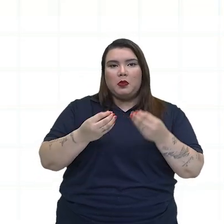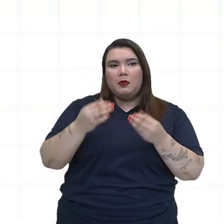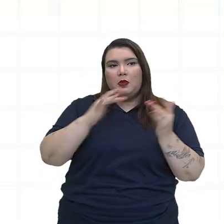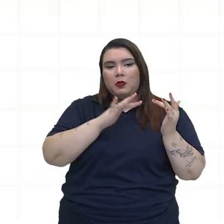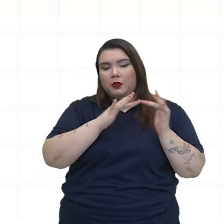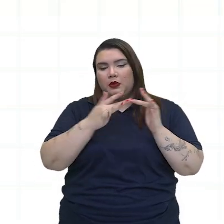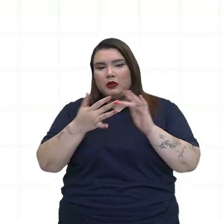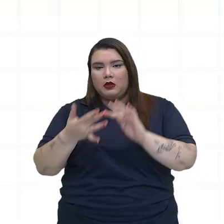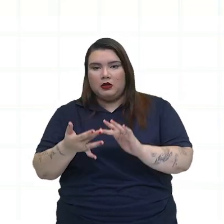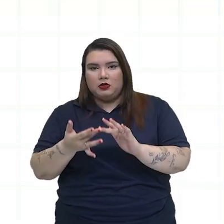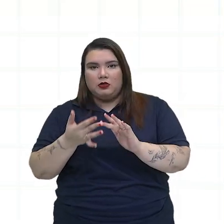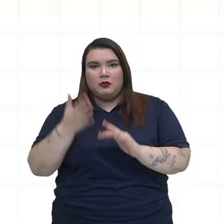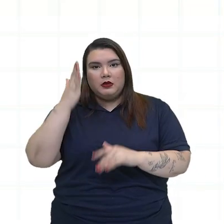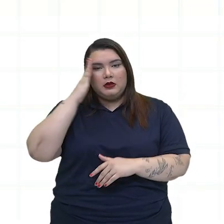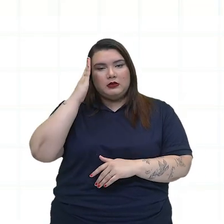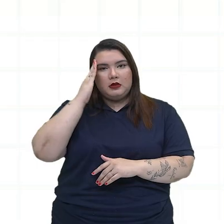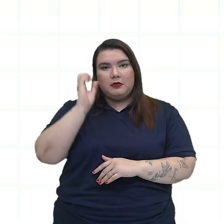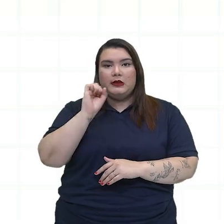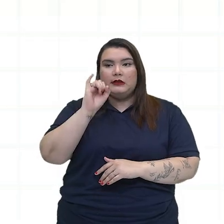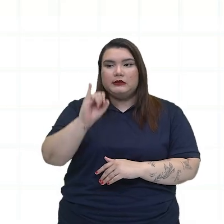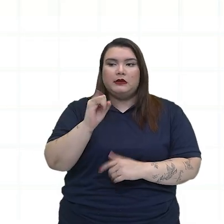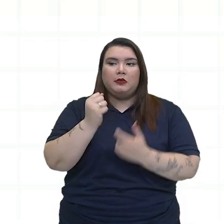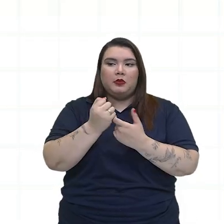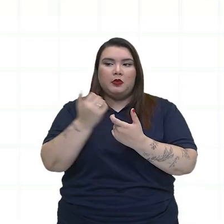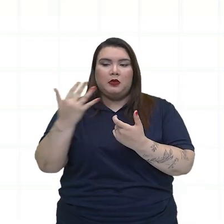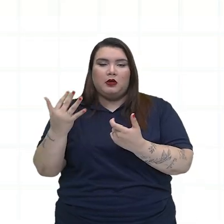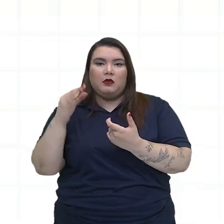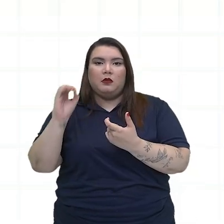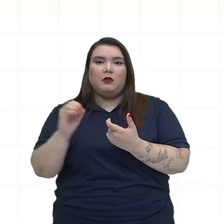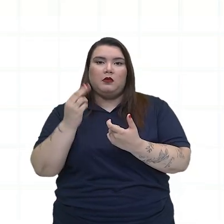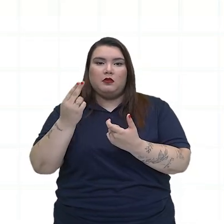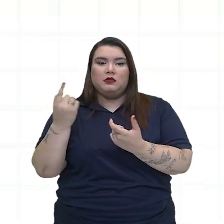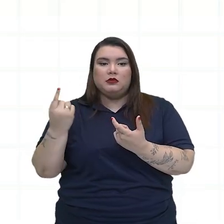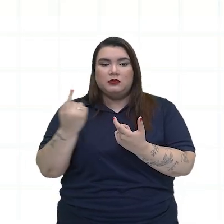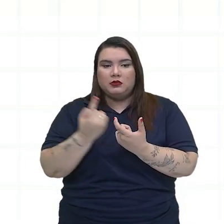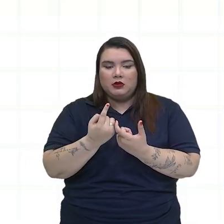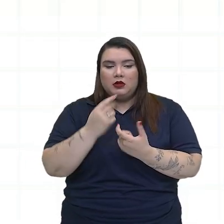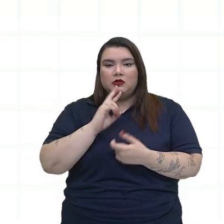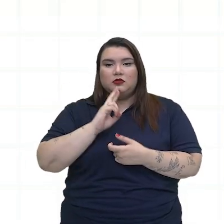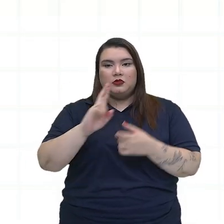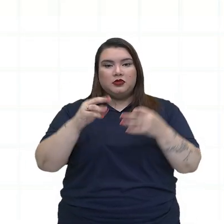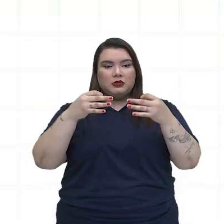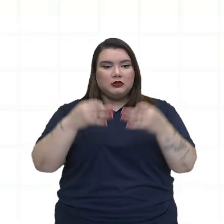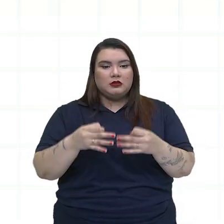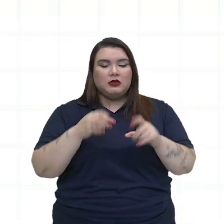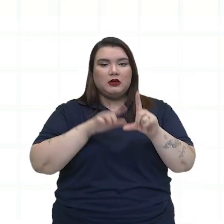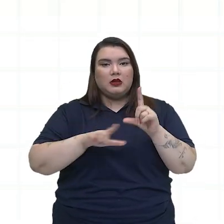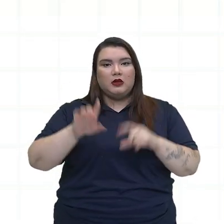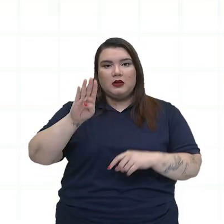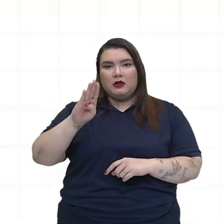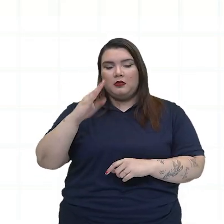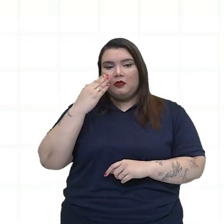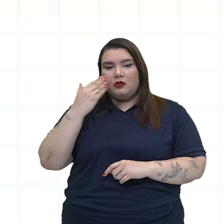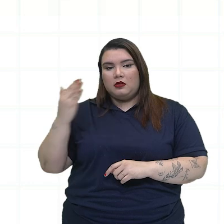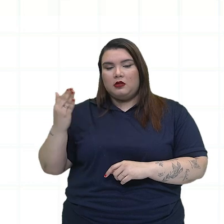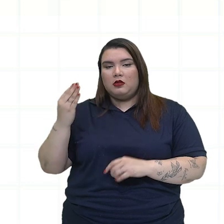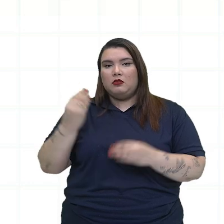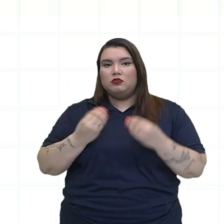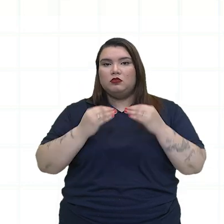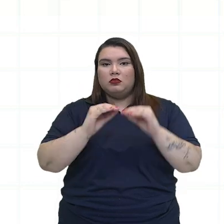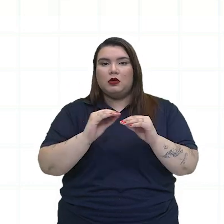para saber se é plural ou singular. Vamos ver a resposta. You are